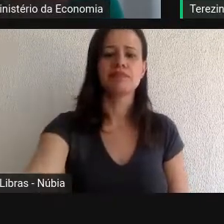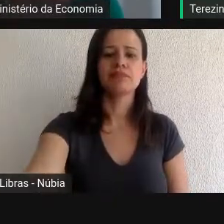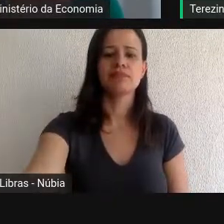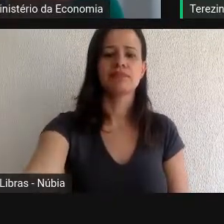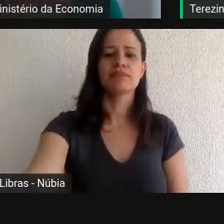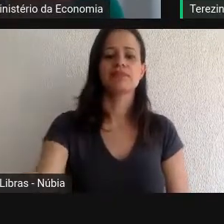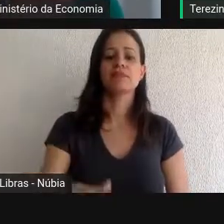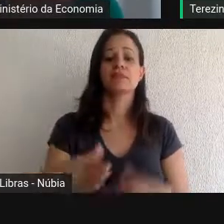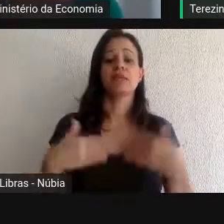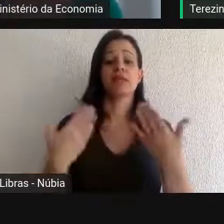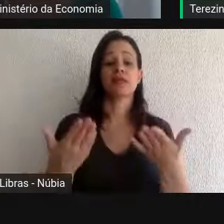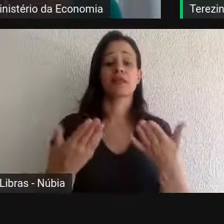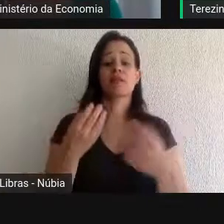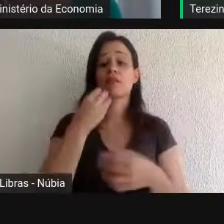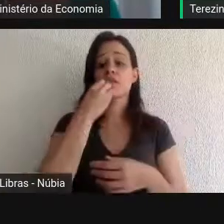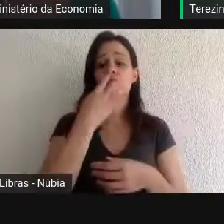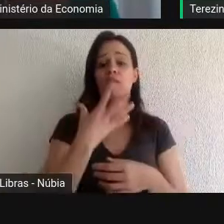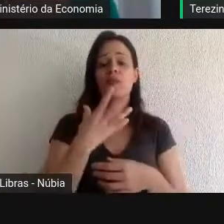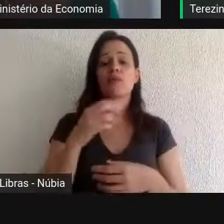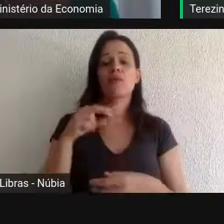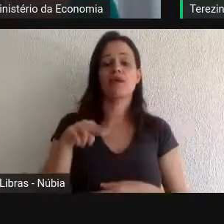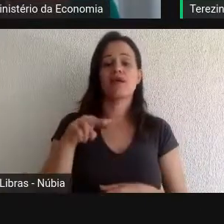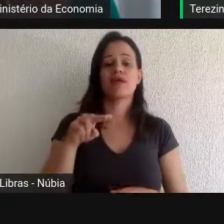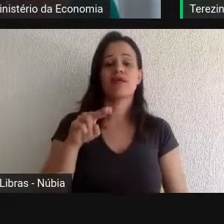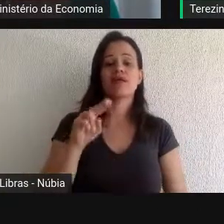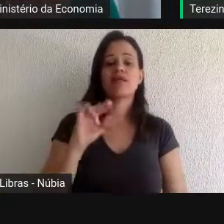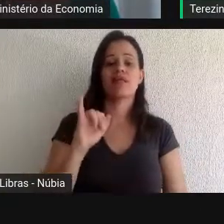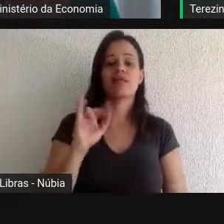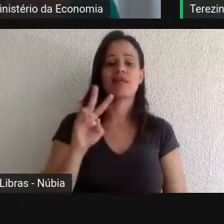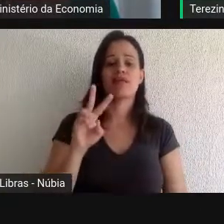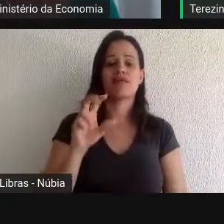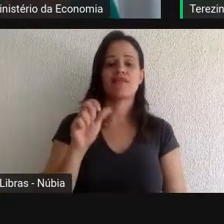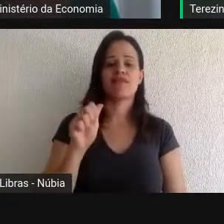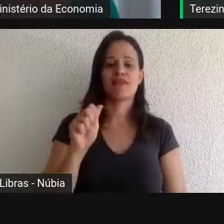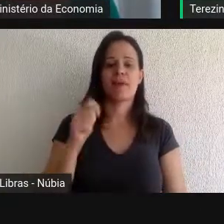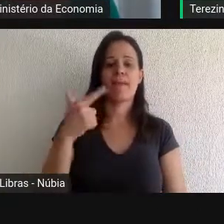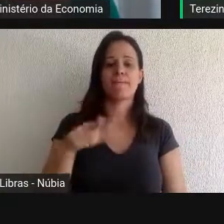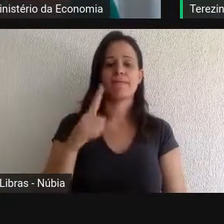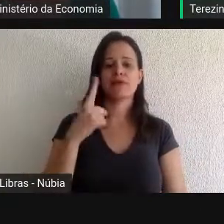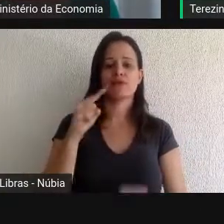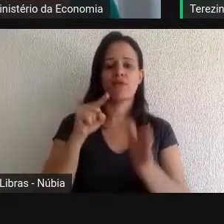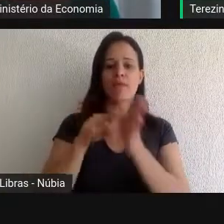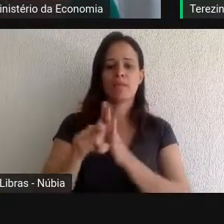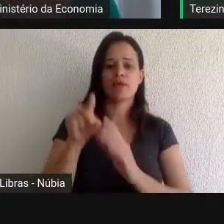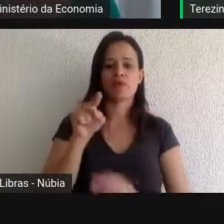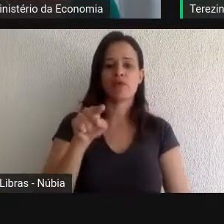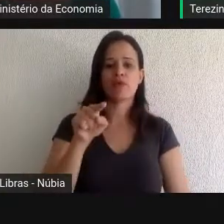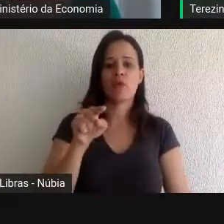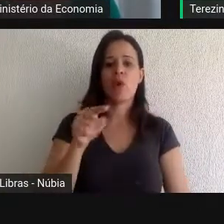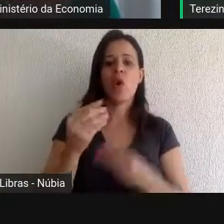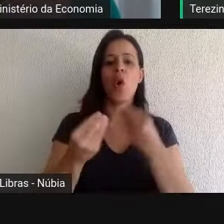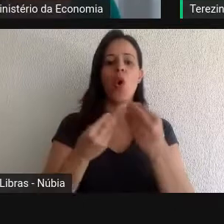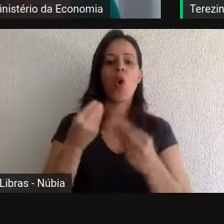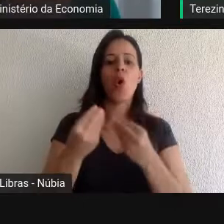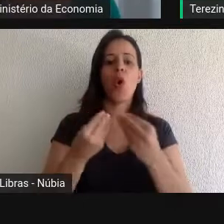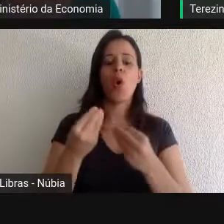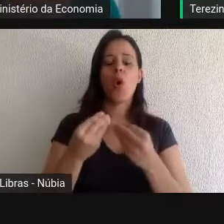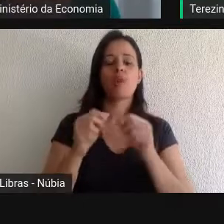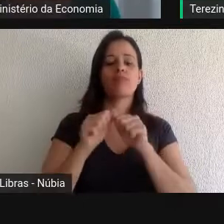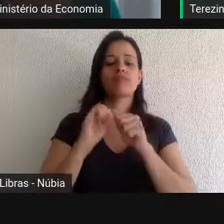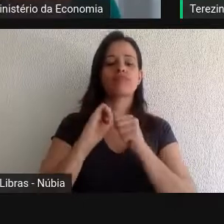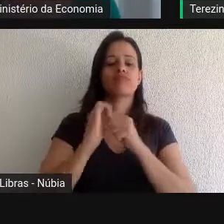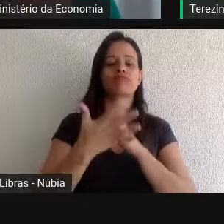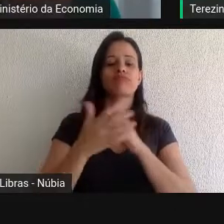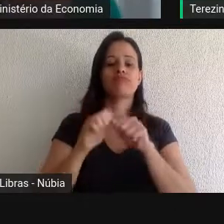Bom, Lívia, nós temos mais uma pergunta para você sobre a pandemia. Sim, né?